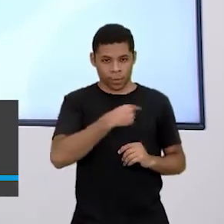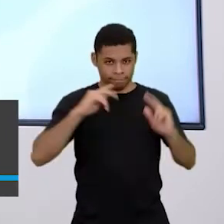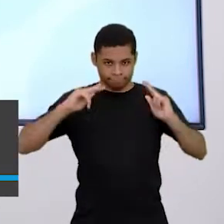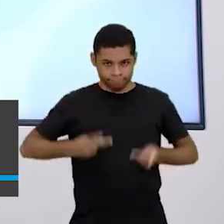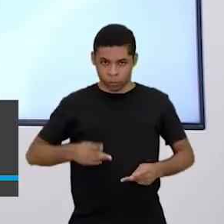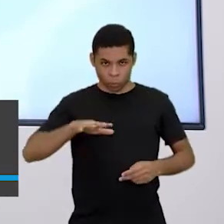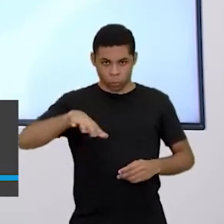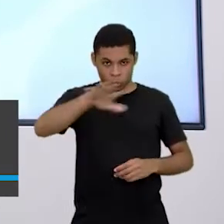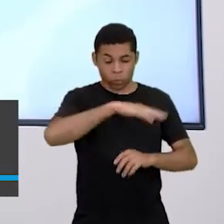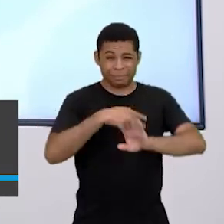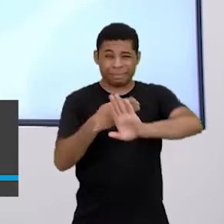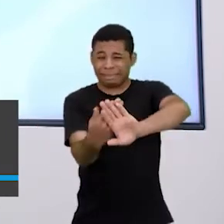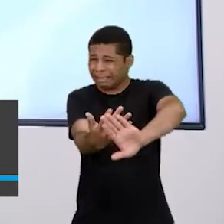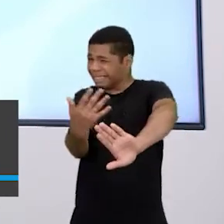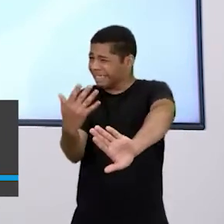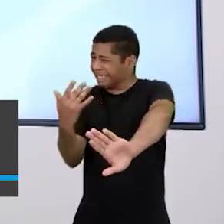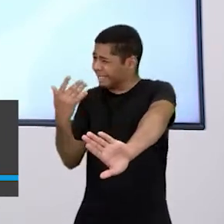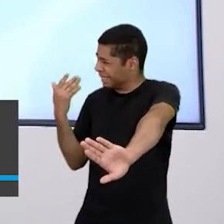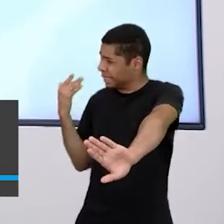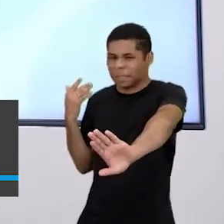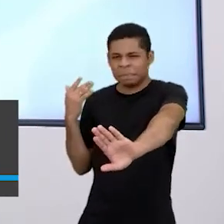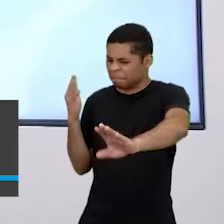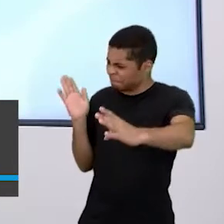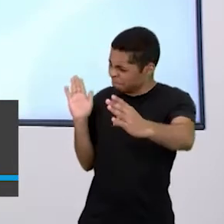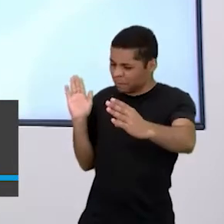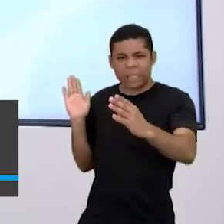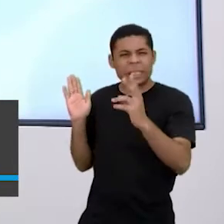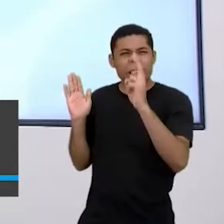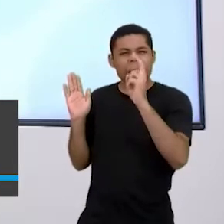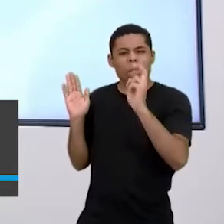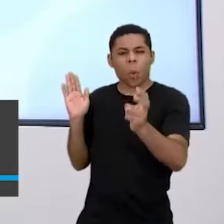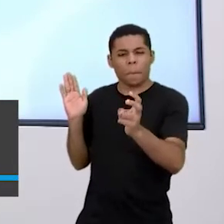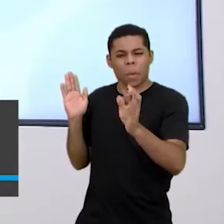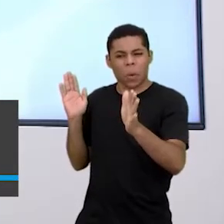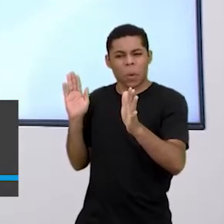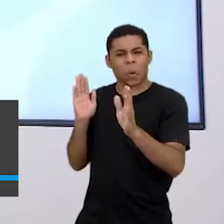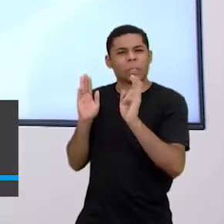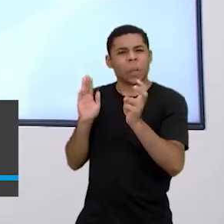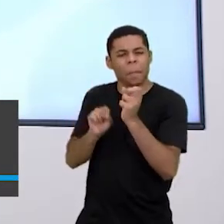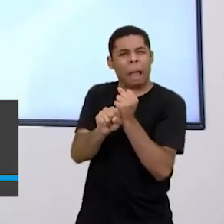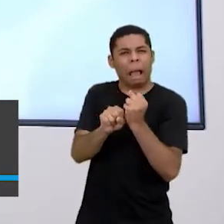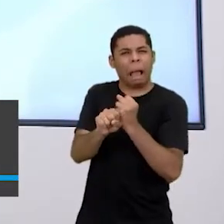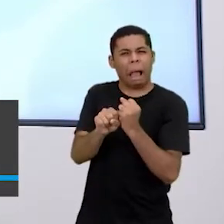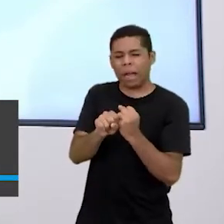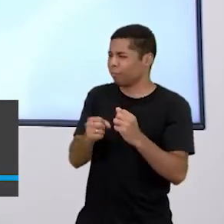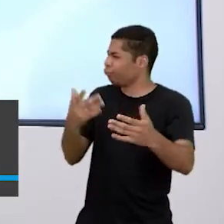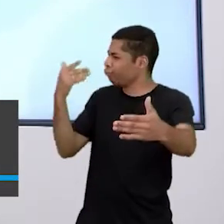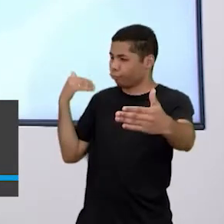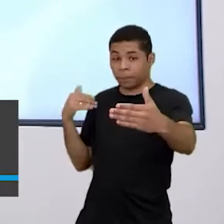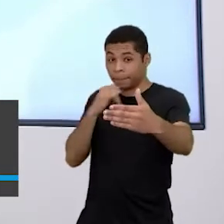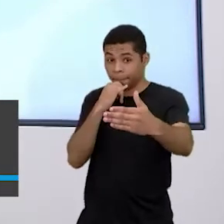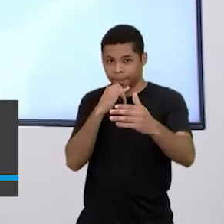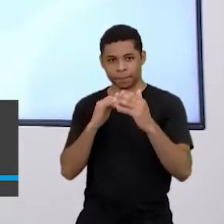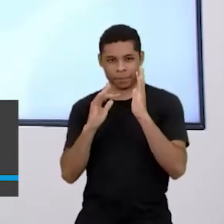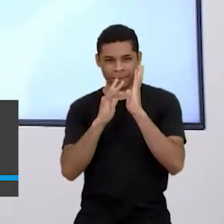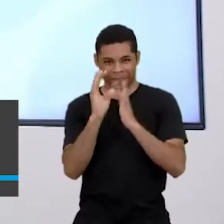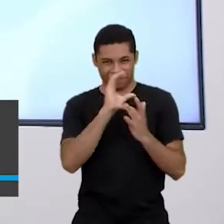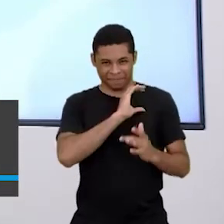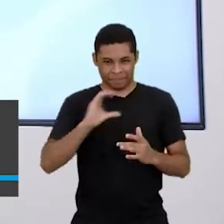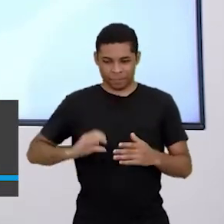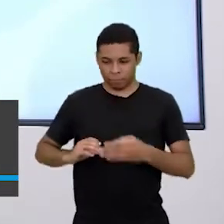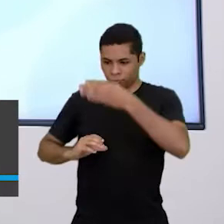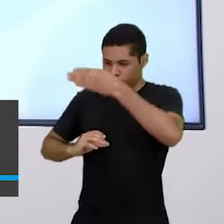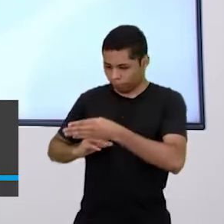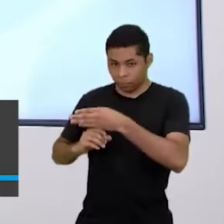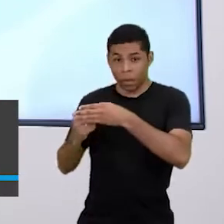de criação. Aí tem lá, se você pegar histórias aí de antes de Cristo, você consegue achar